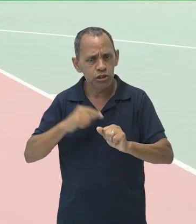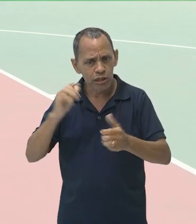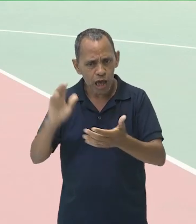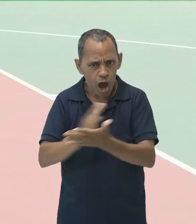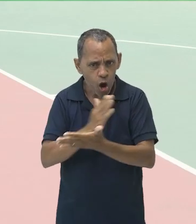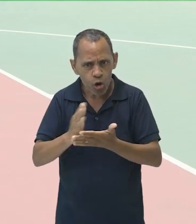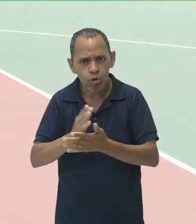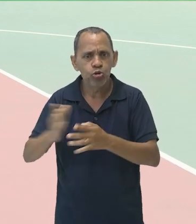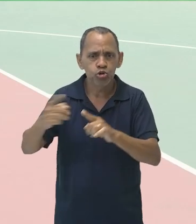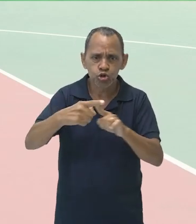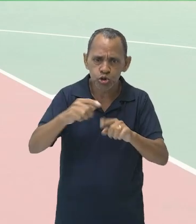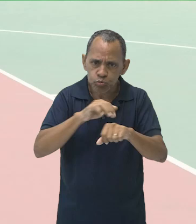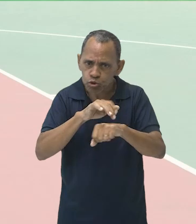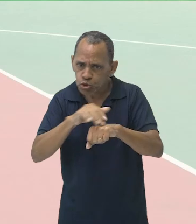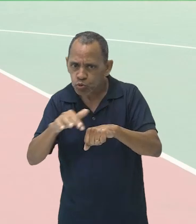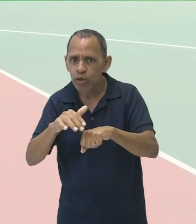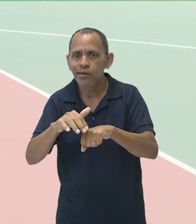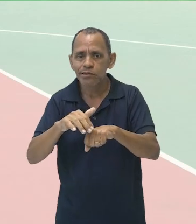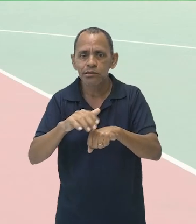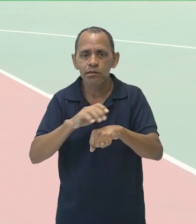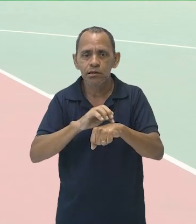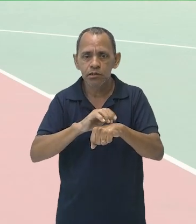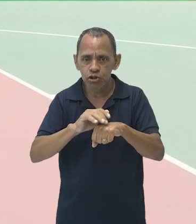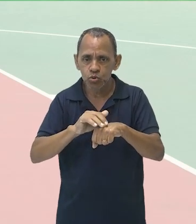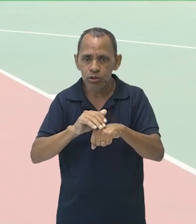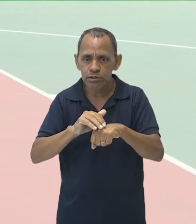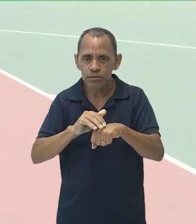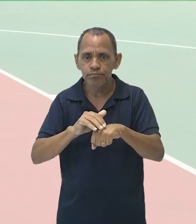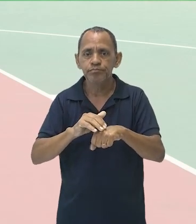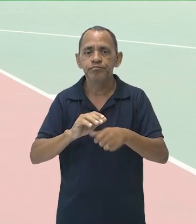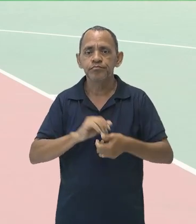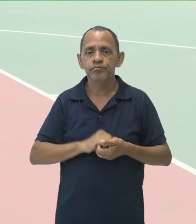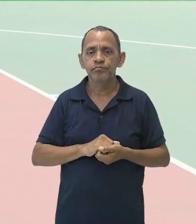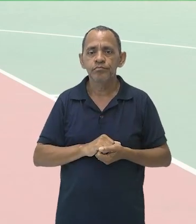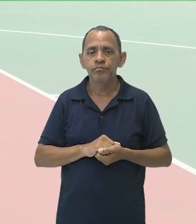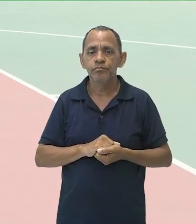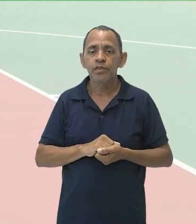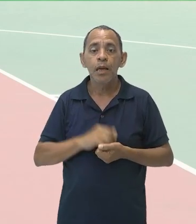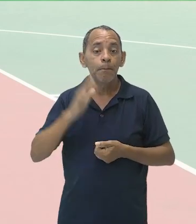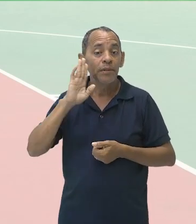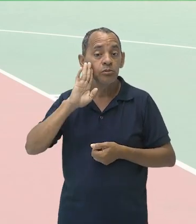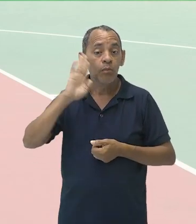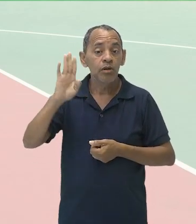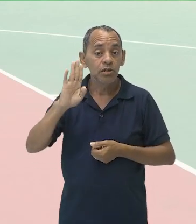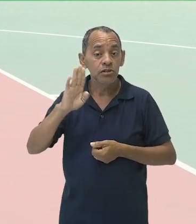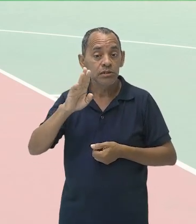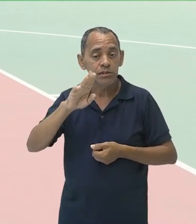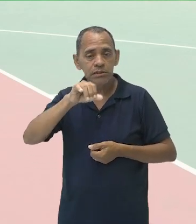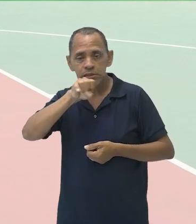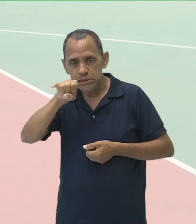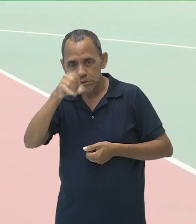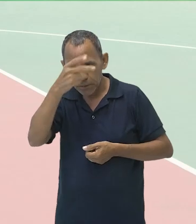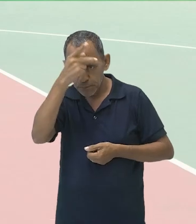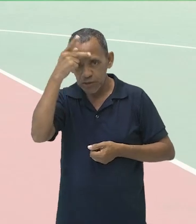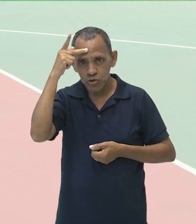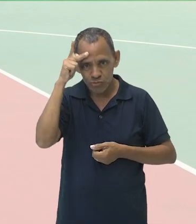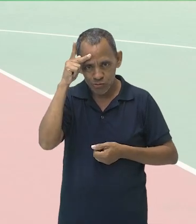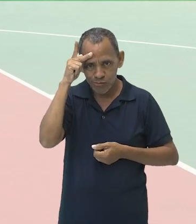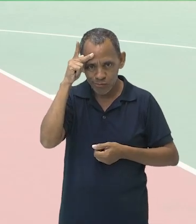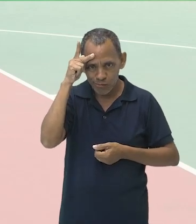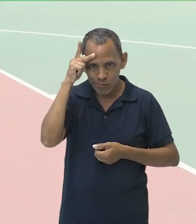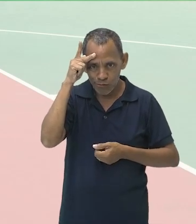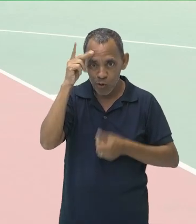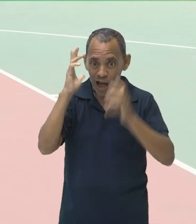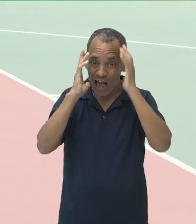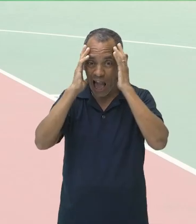patologia. Inclusive, se esse desmaio vier acompanhado, né, de bater a cabeça, aí que você precisa procurar um médico mesmo,